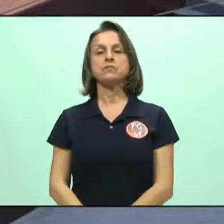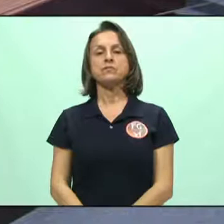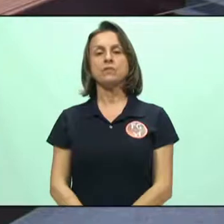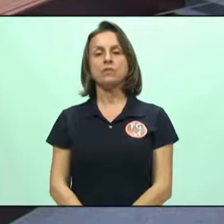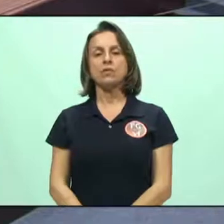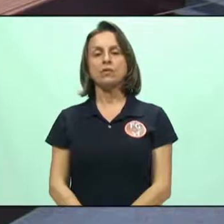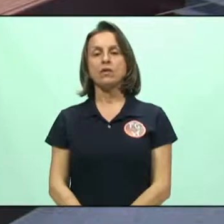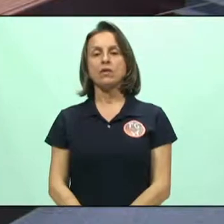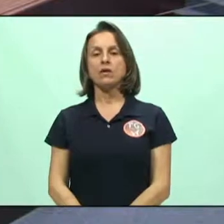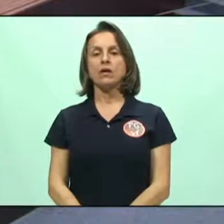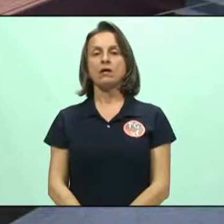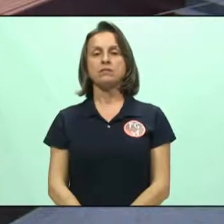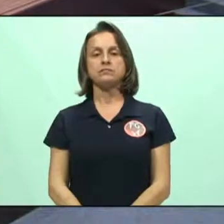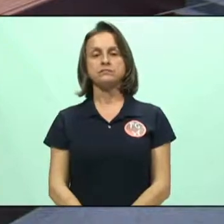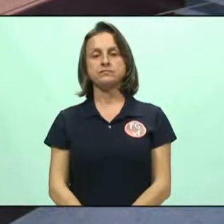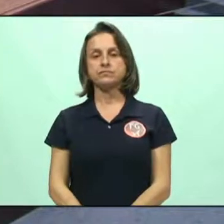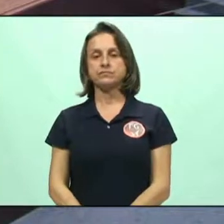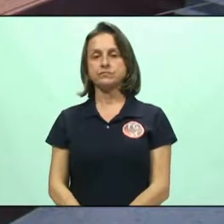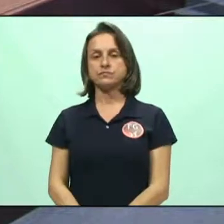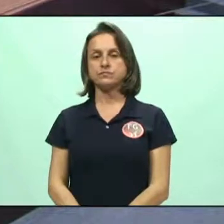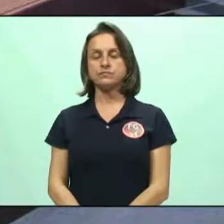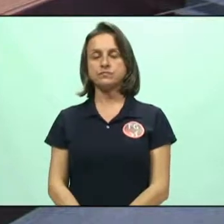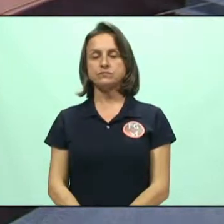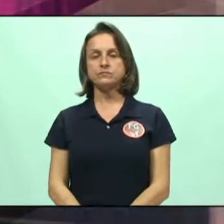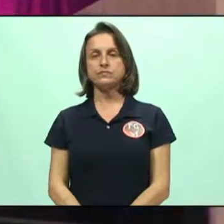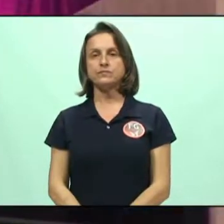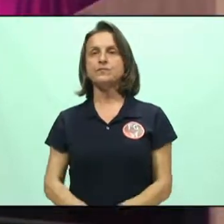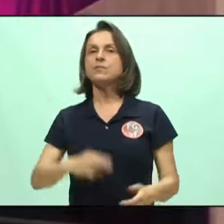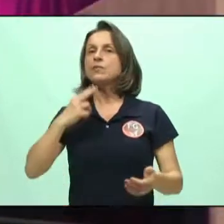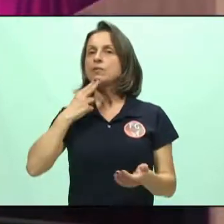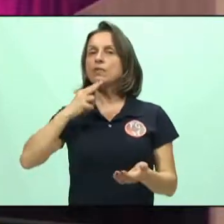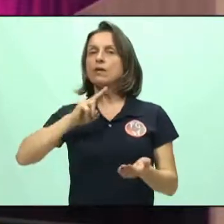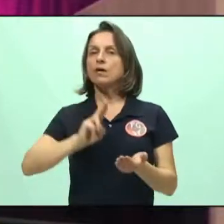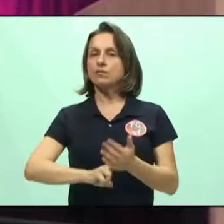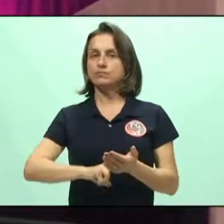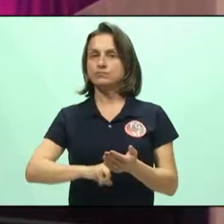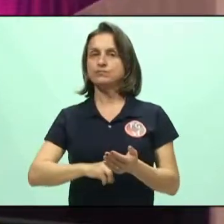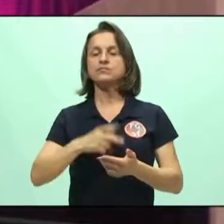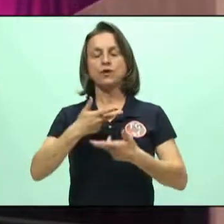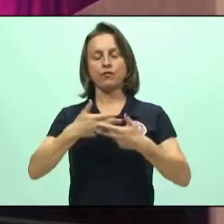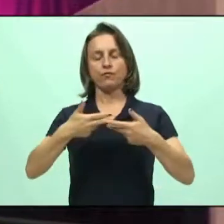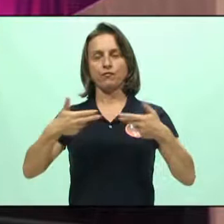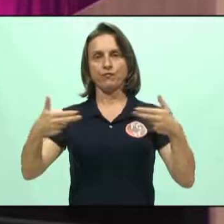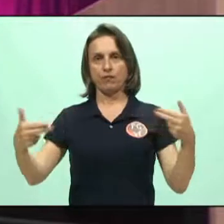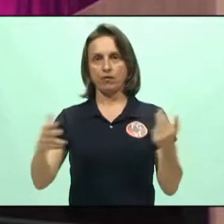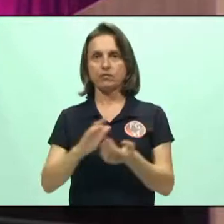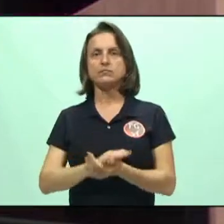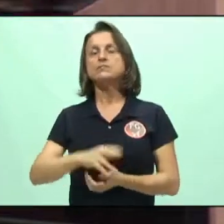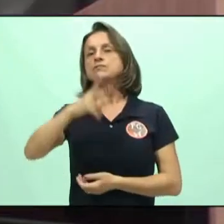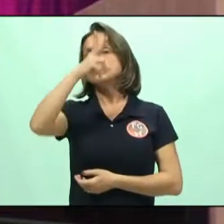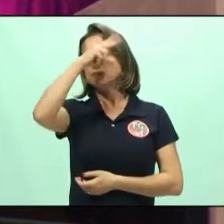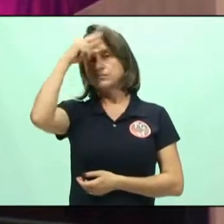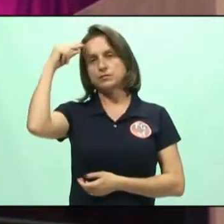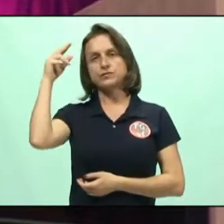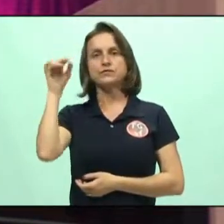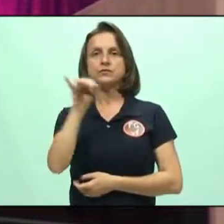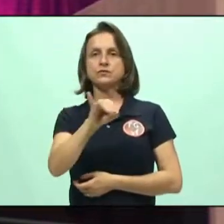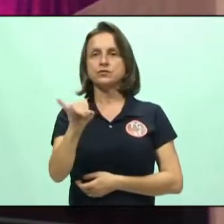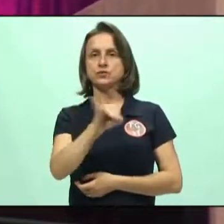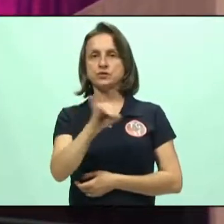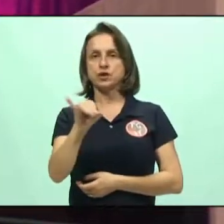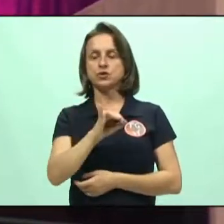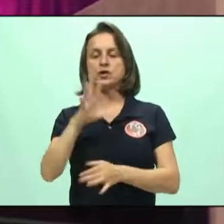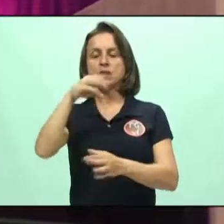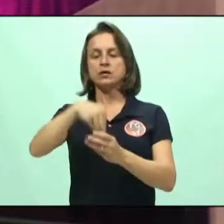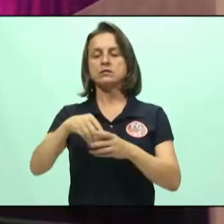ela assim com certeza correspondências recebidas de diversos da Prefeitura de Itajaí gabinete do